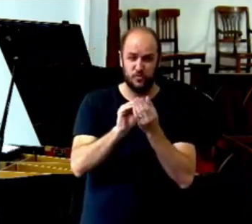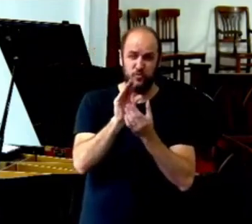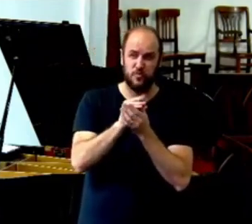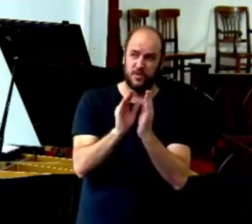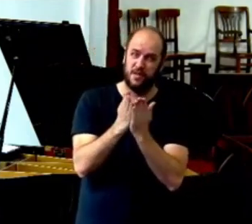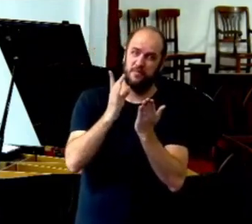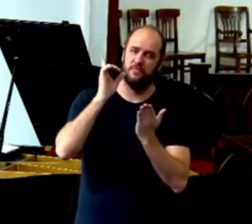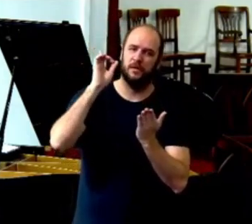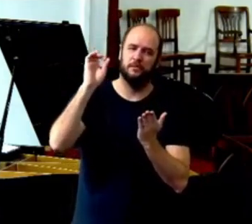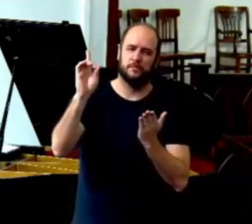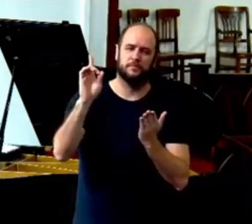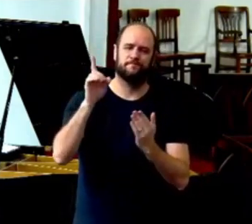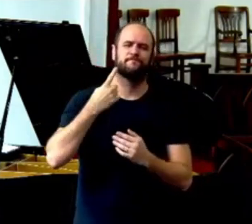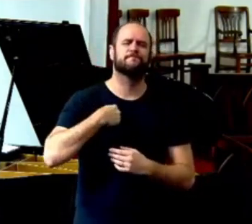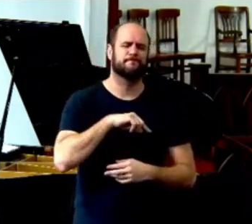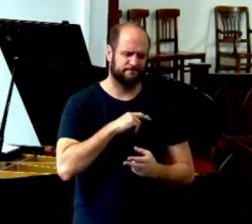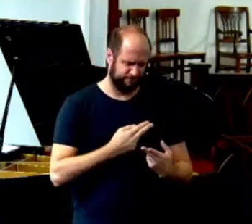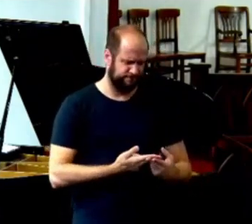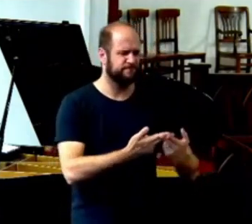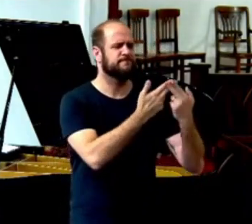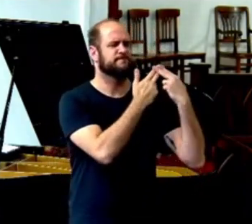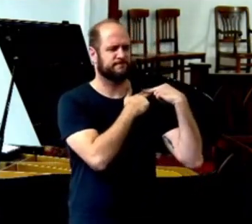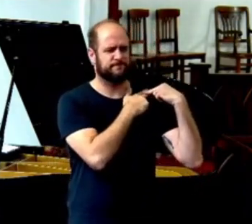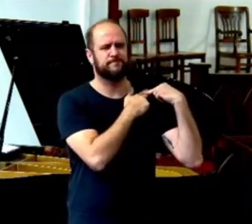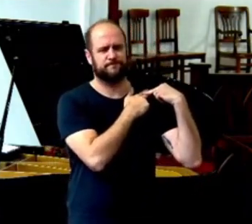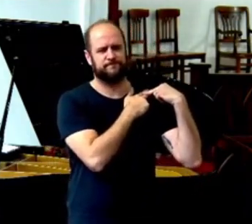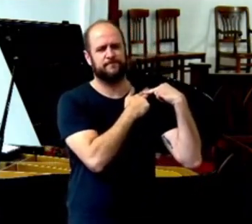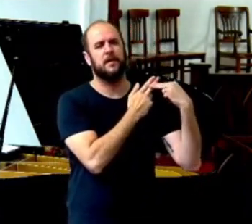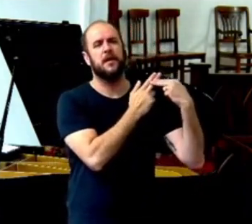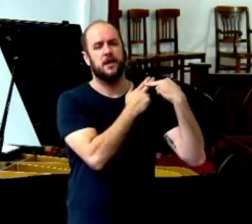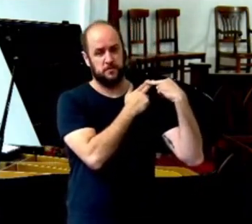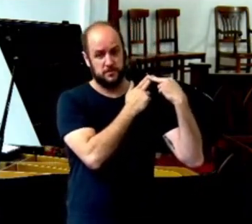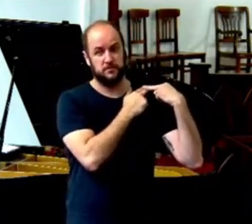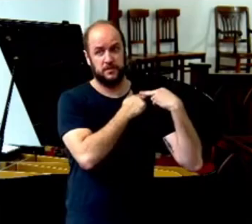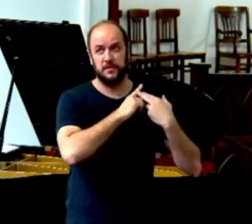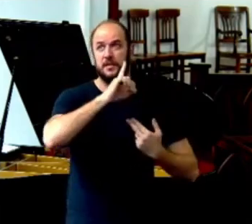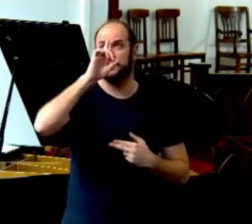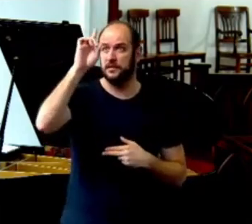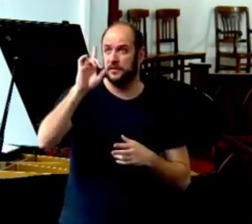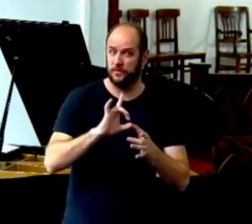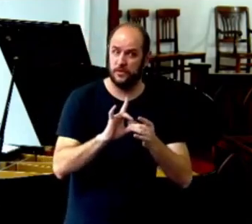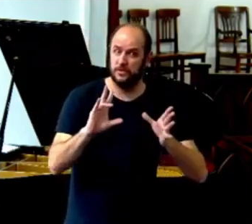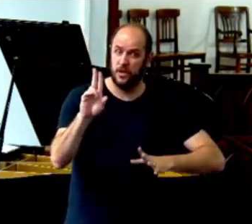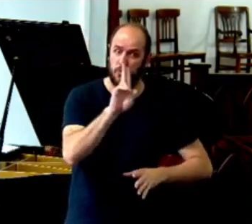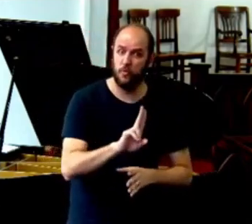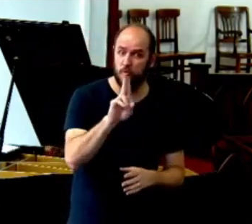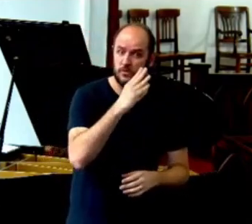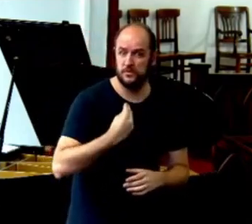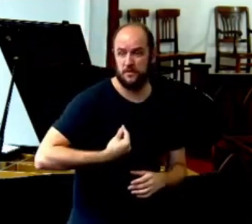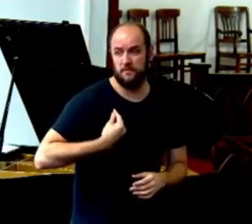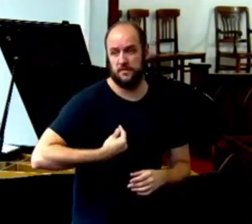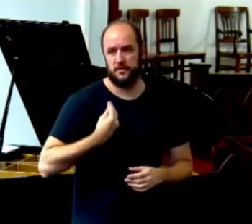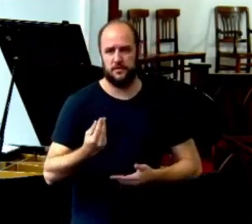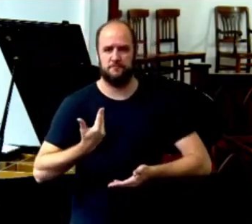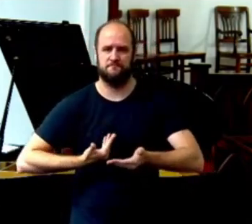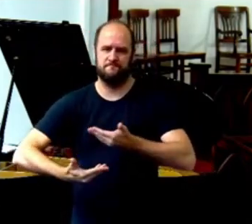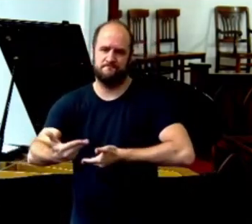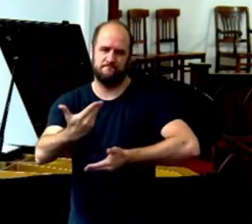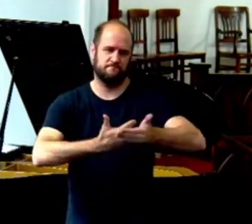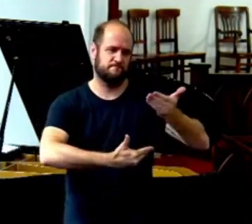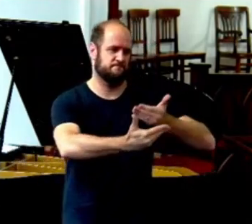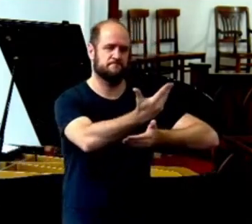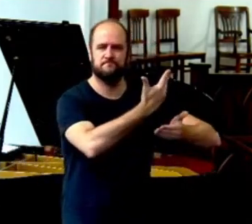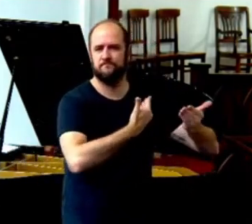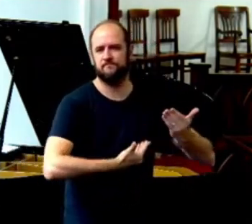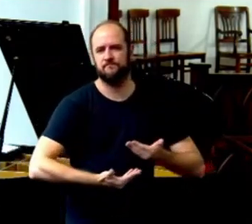somos responsáveis. Nós somos responsáveis em sermos usados por Deus na vida um do outro. Na vida um do